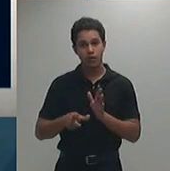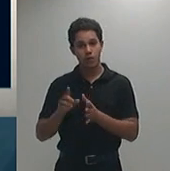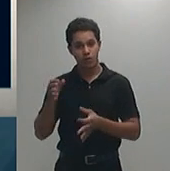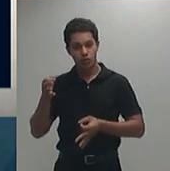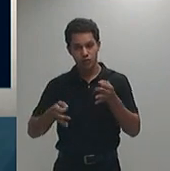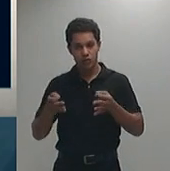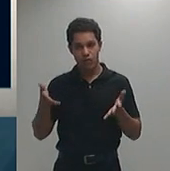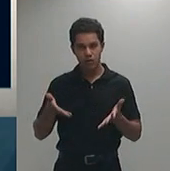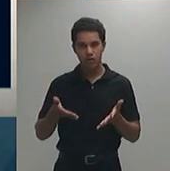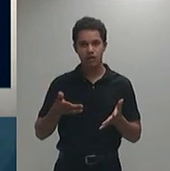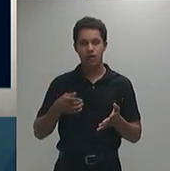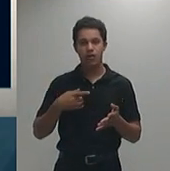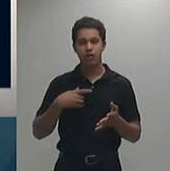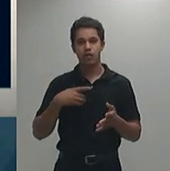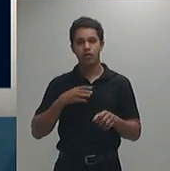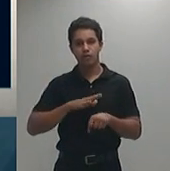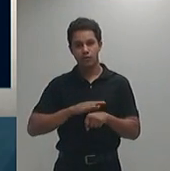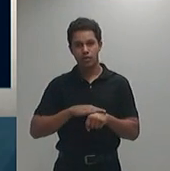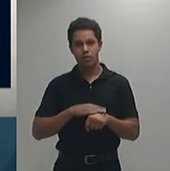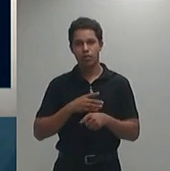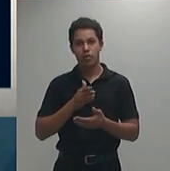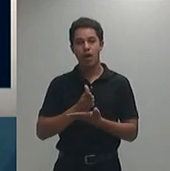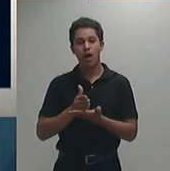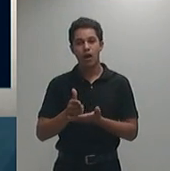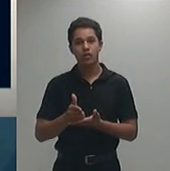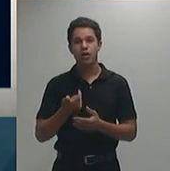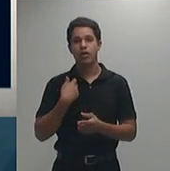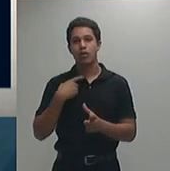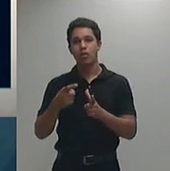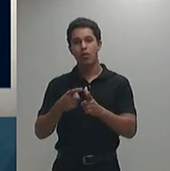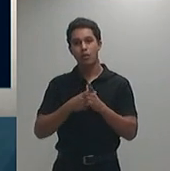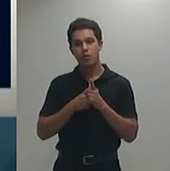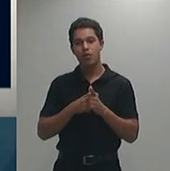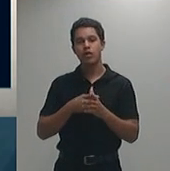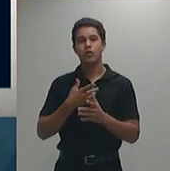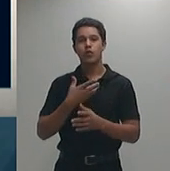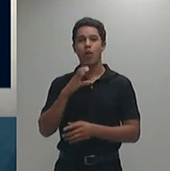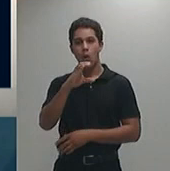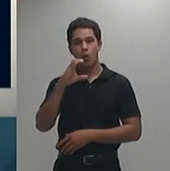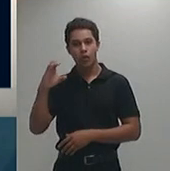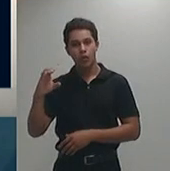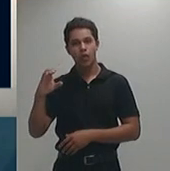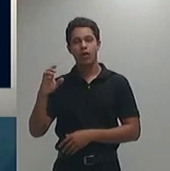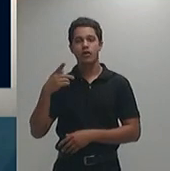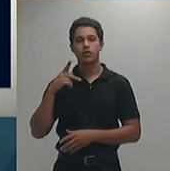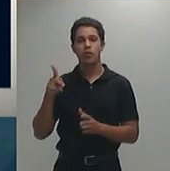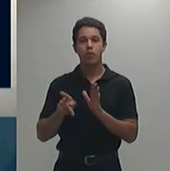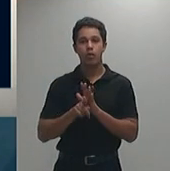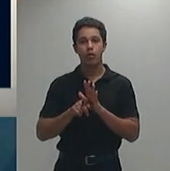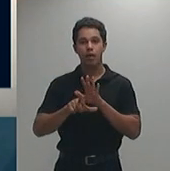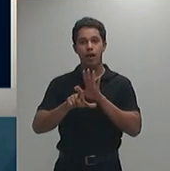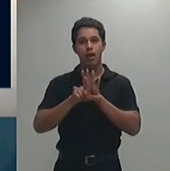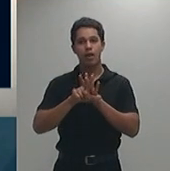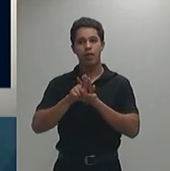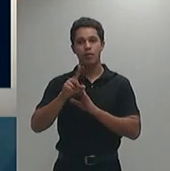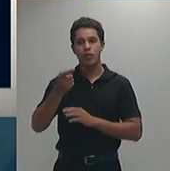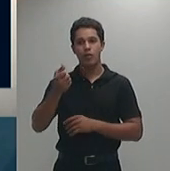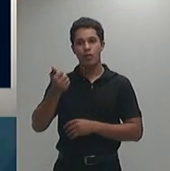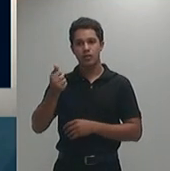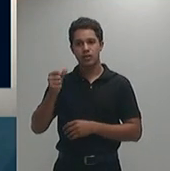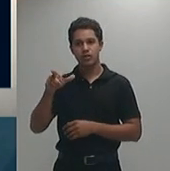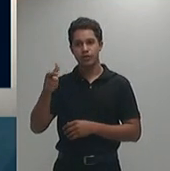limitação de desconto de parcela de empréstimo comum em conta corrente com aplicação analógica da lei 10.820 que disciplina